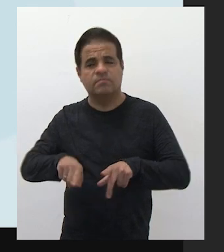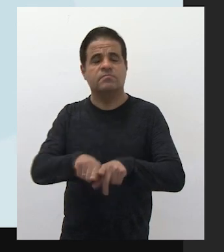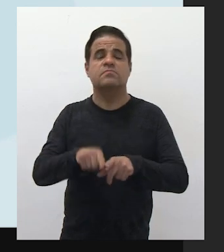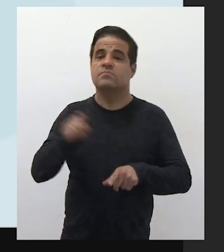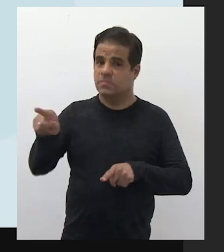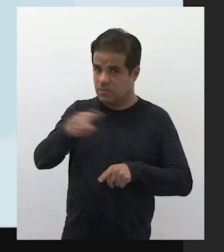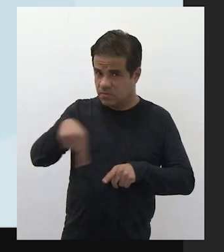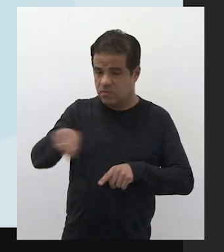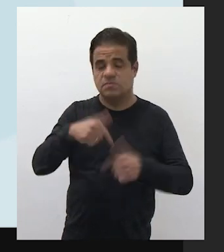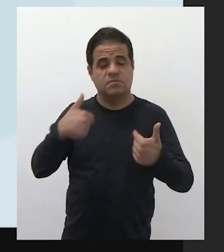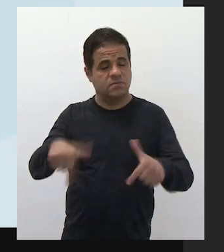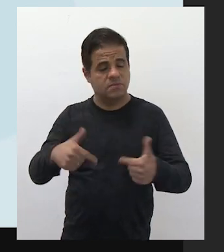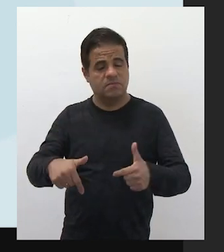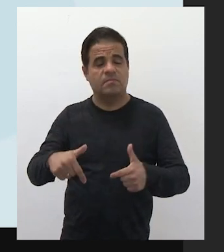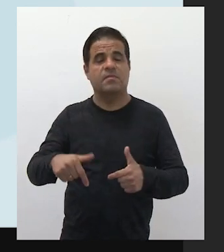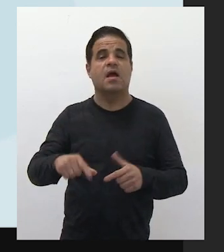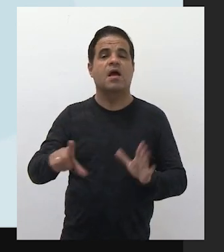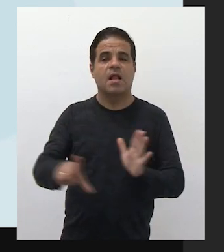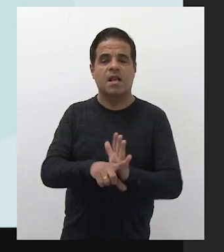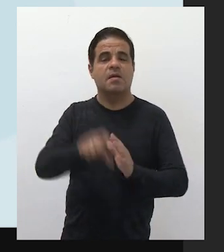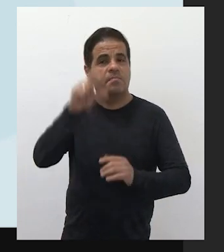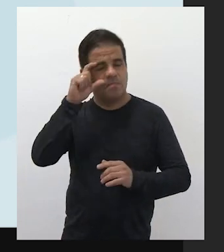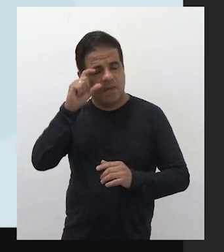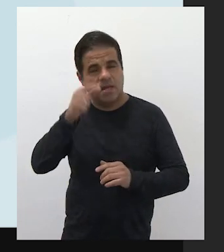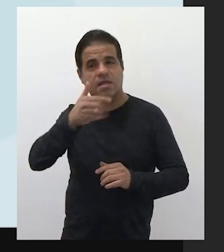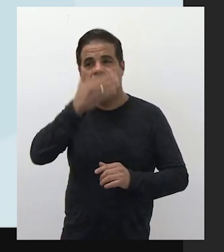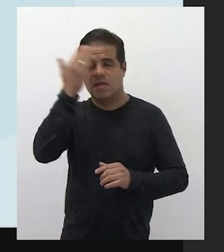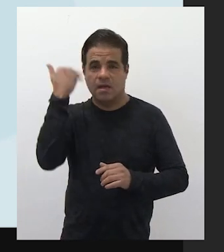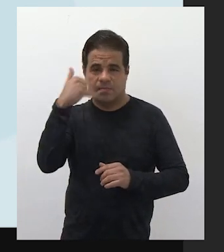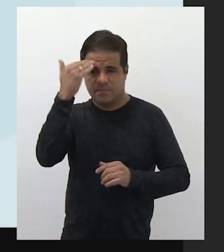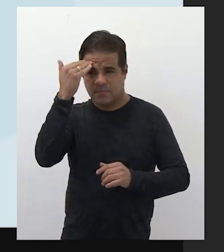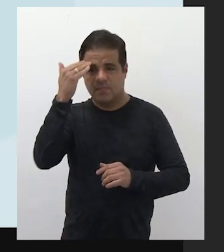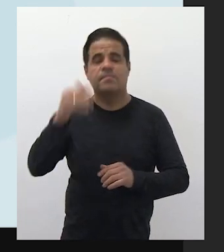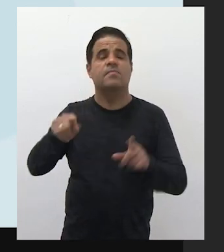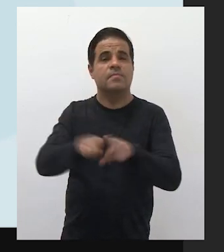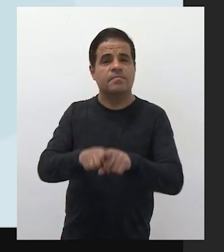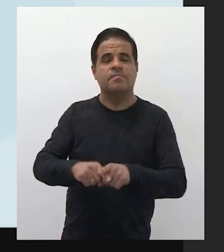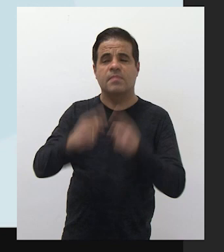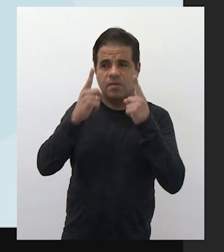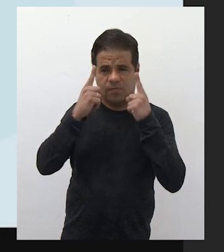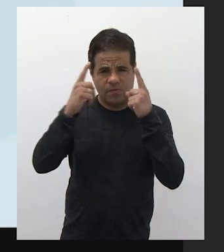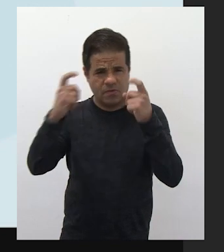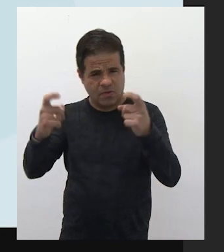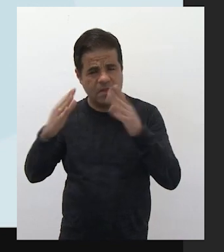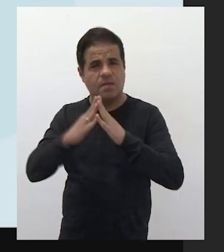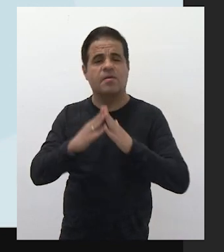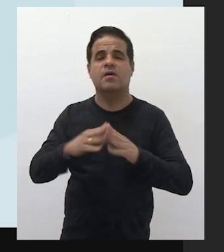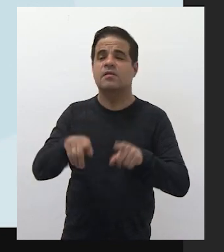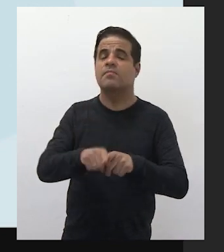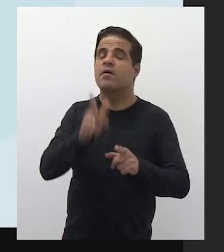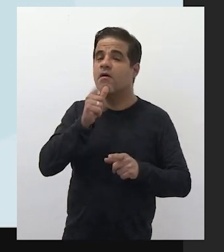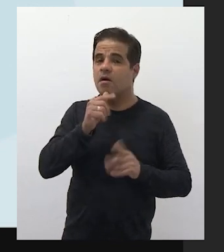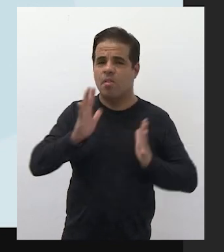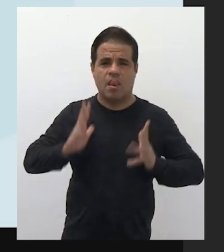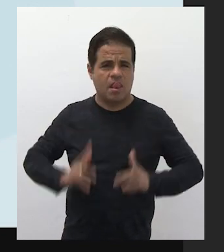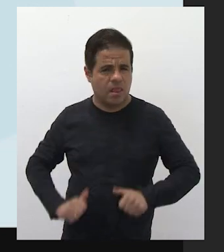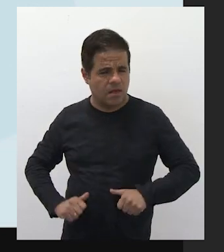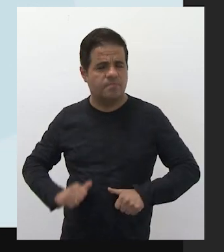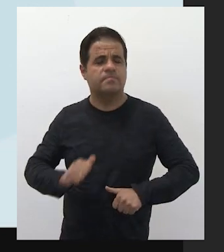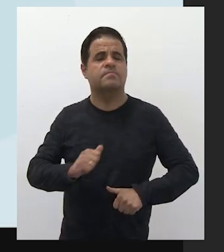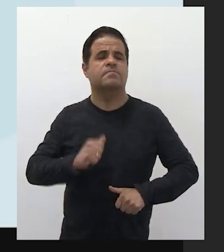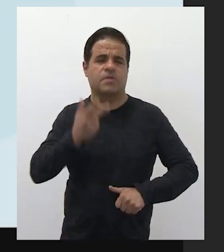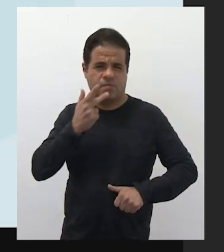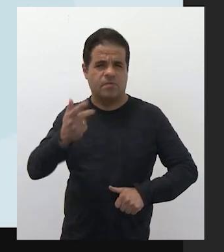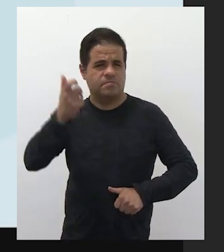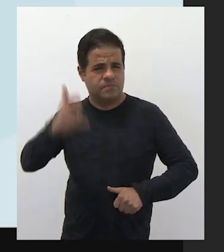vão trabalhar isso na Lei Maria da Penha, né, me parece, violência doméstica, água potável e saneamento, que a gente falou,